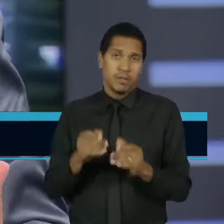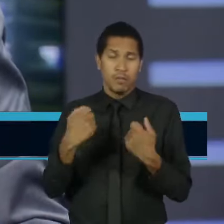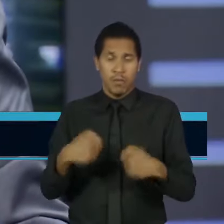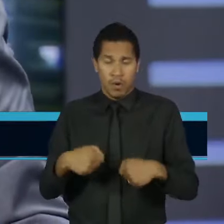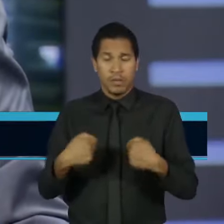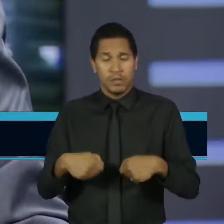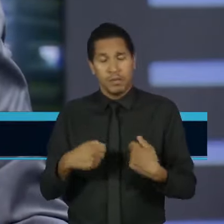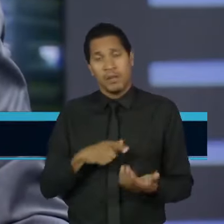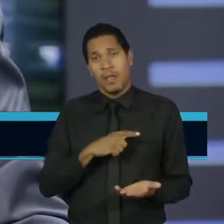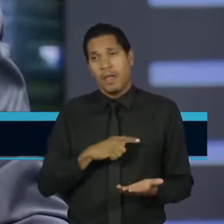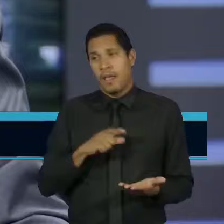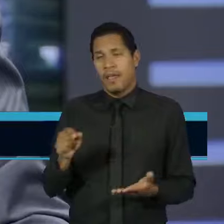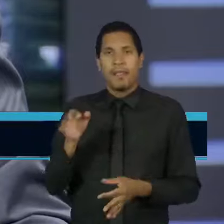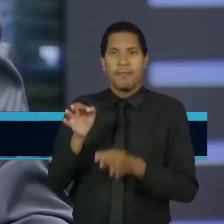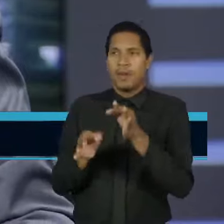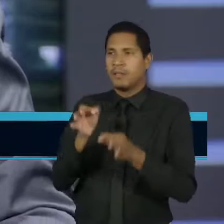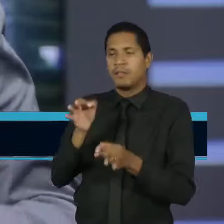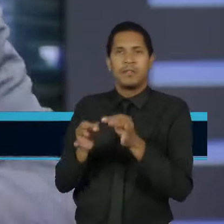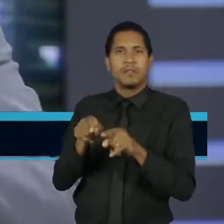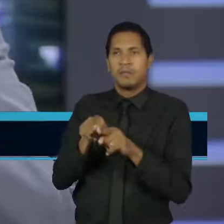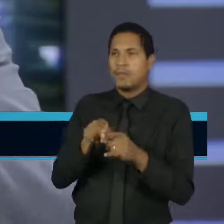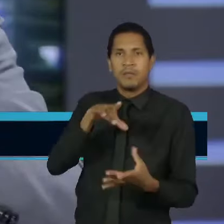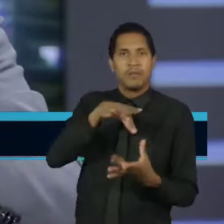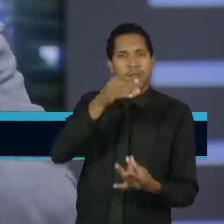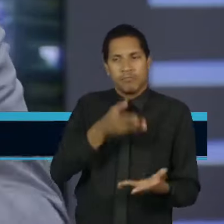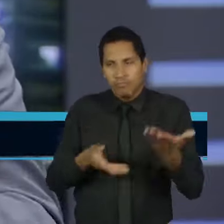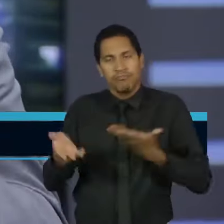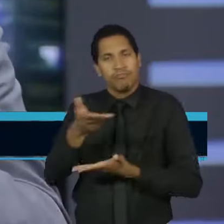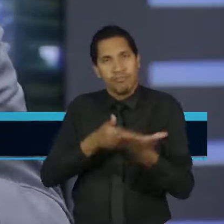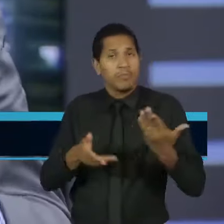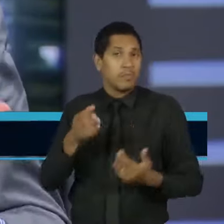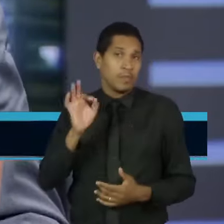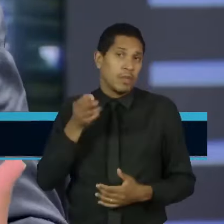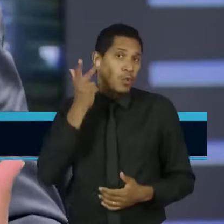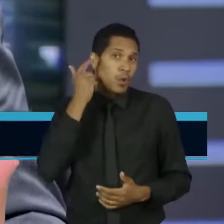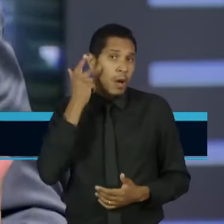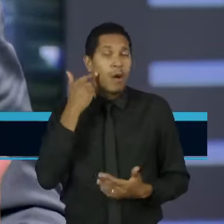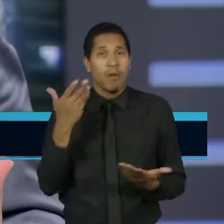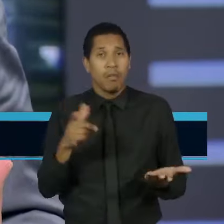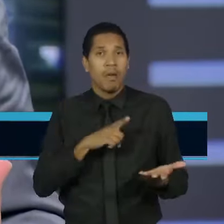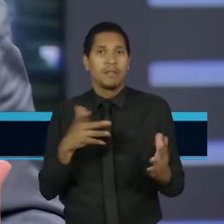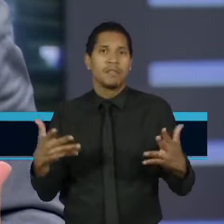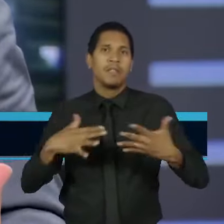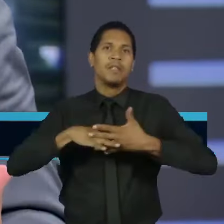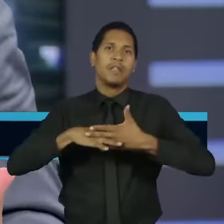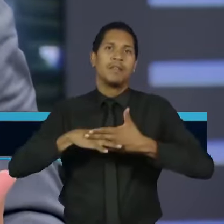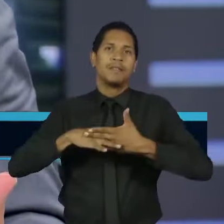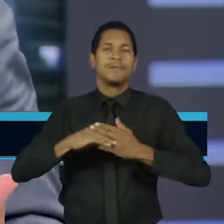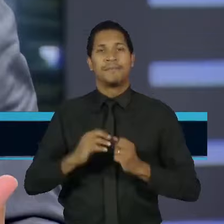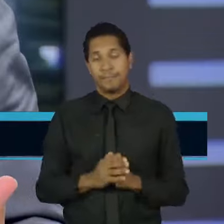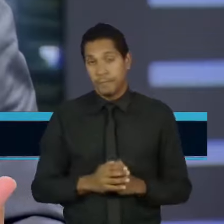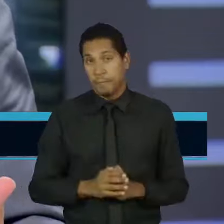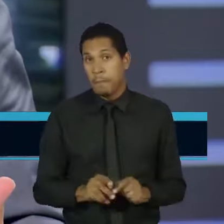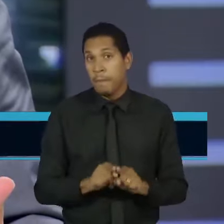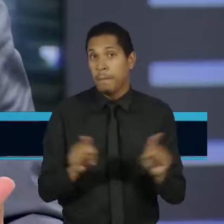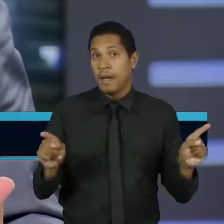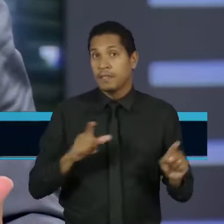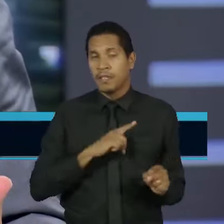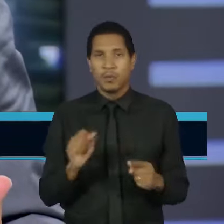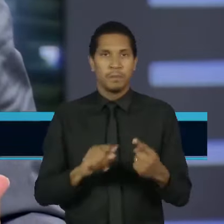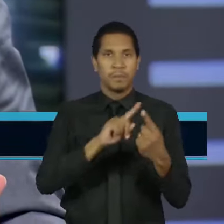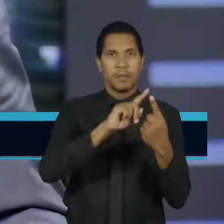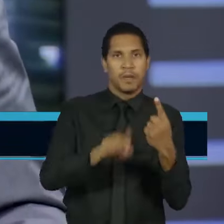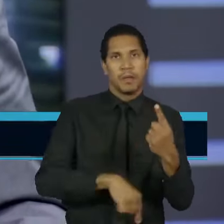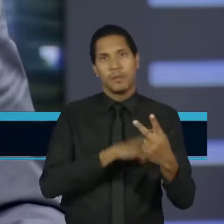poder judiciário efetivo e presente. Então, é natural, faz parte da cidadania. Agora, nós temos os recursos à segunda instância. E